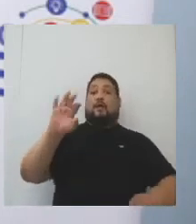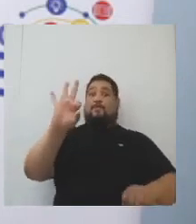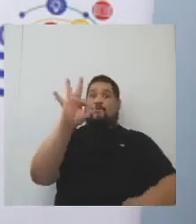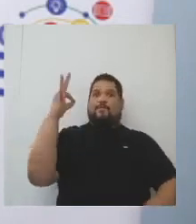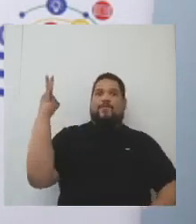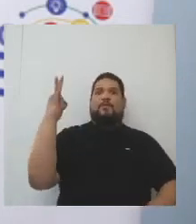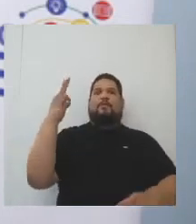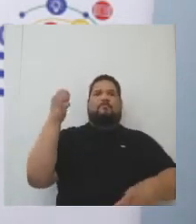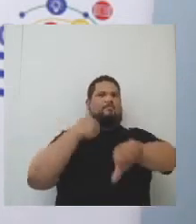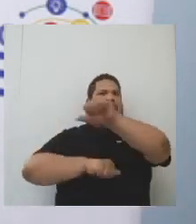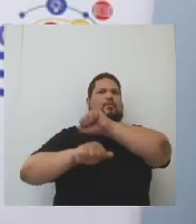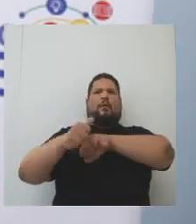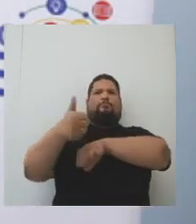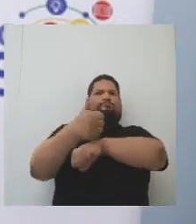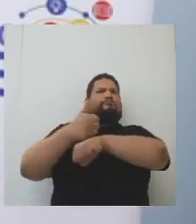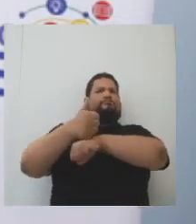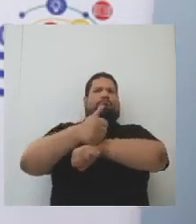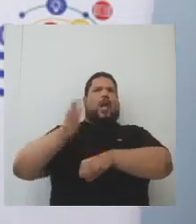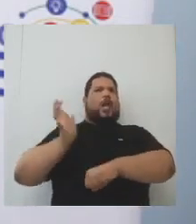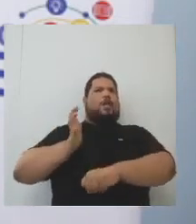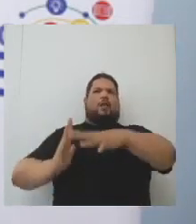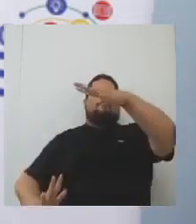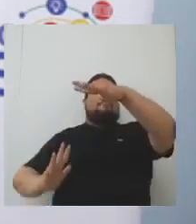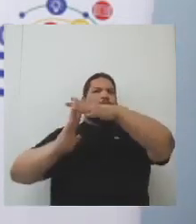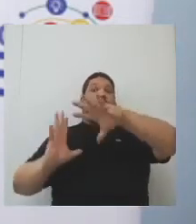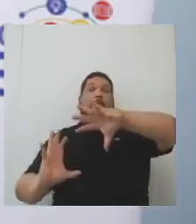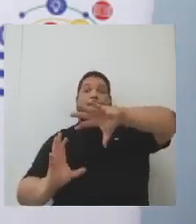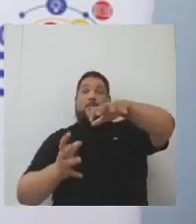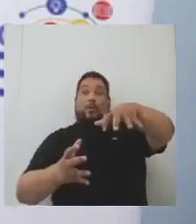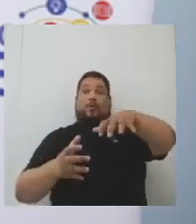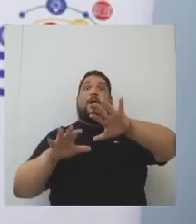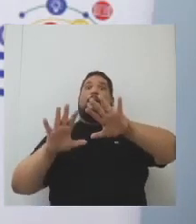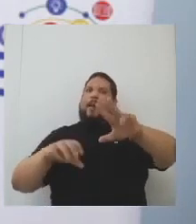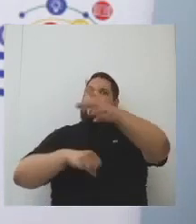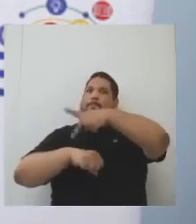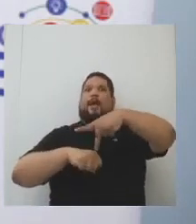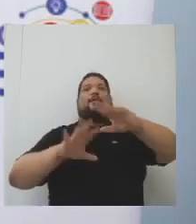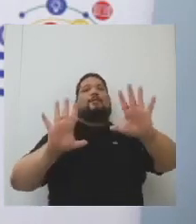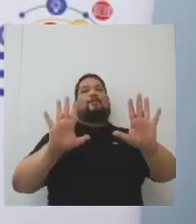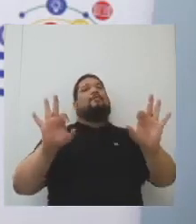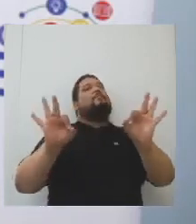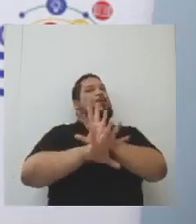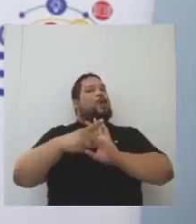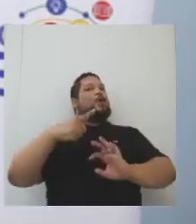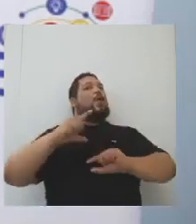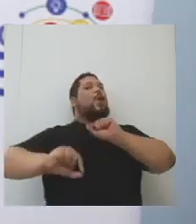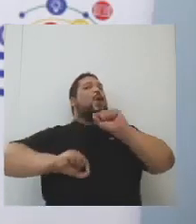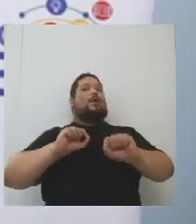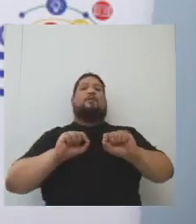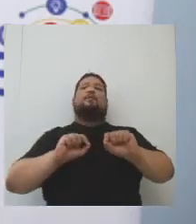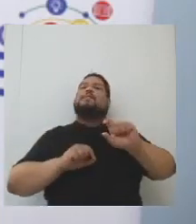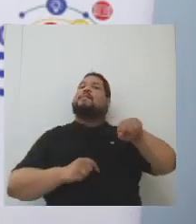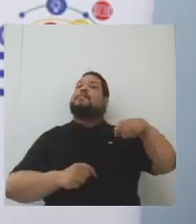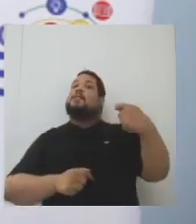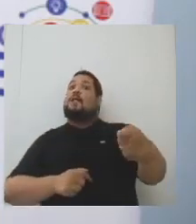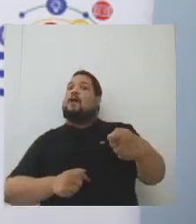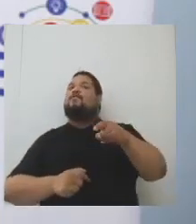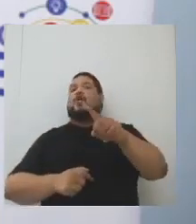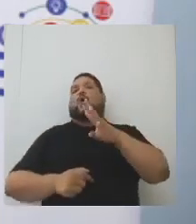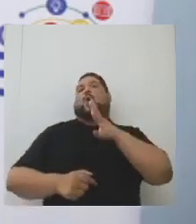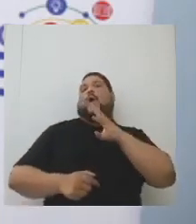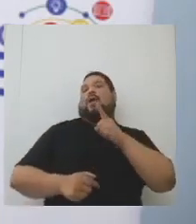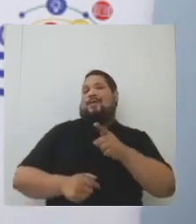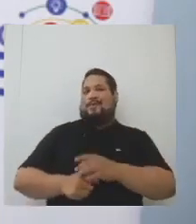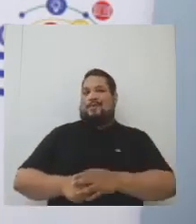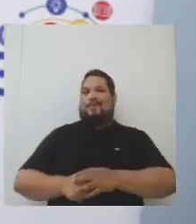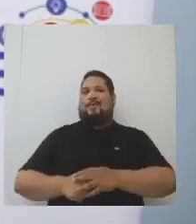mais rica e mais poderosa do mundo. Só que essa nação já existia. E que nação era essa, pessoal? Você sabe